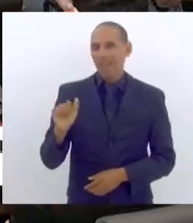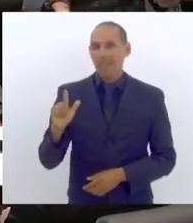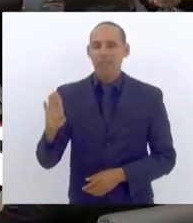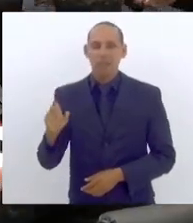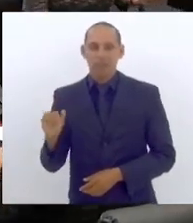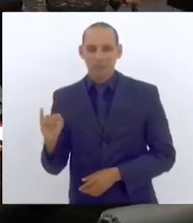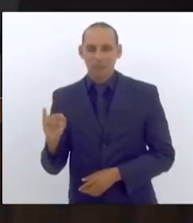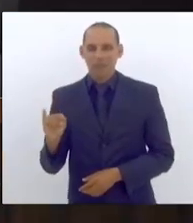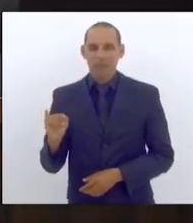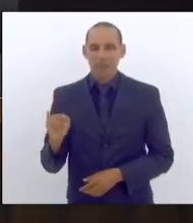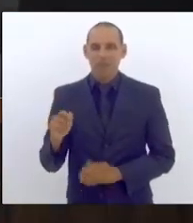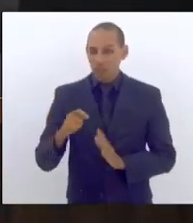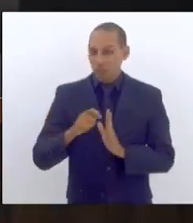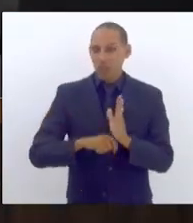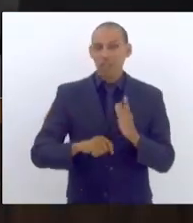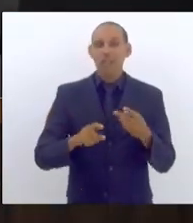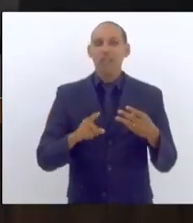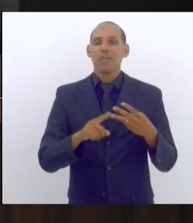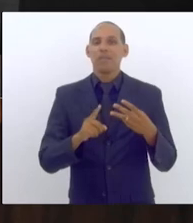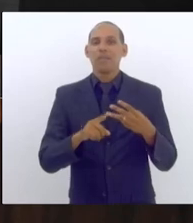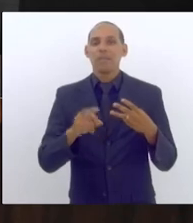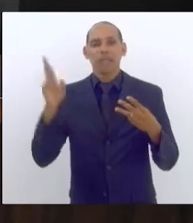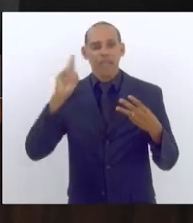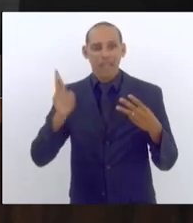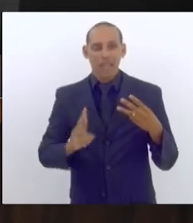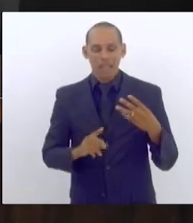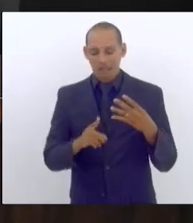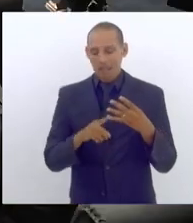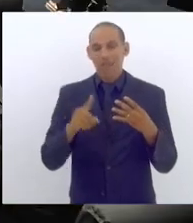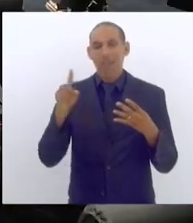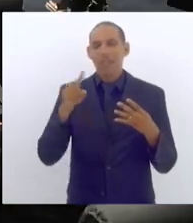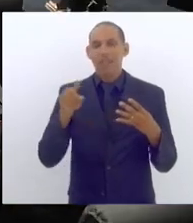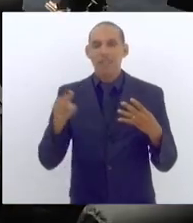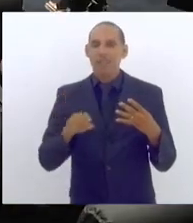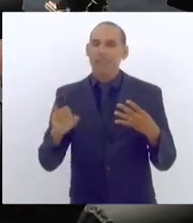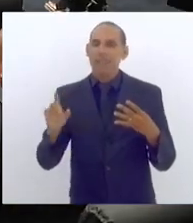Vou escrever a deputada Renata Souza e a deputada Zeidan.